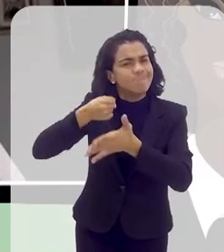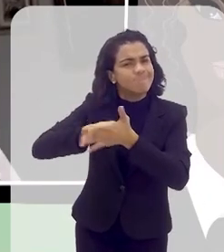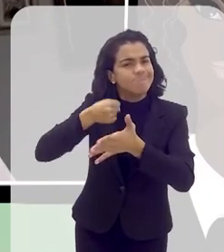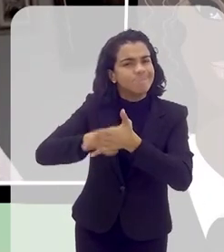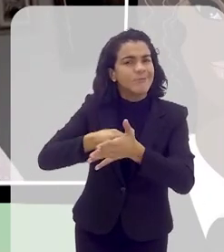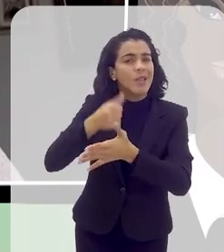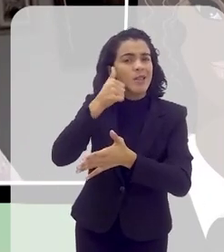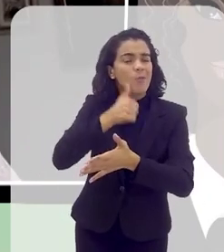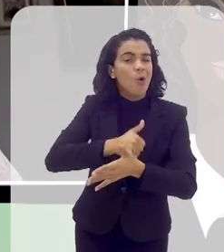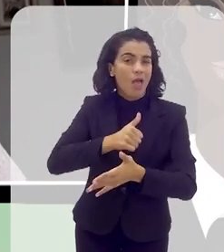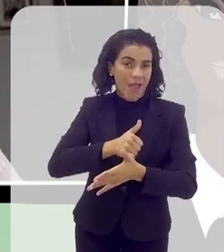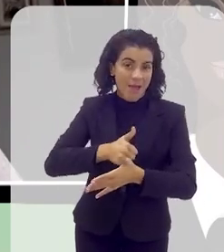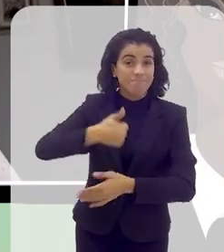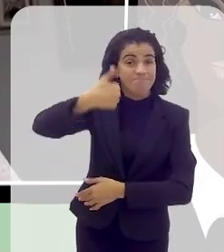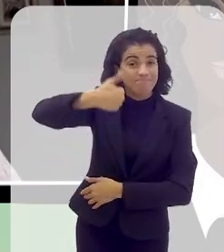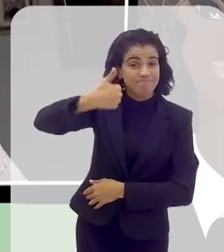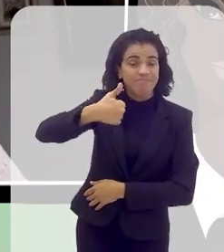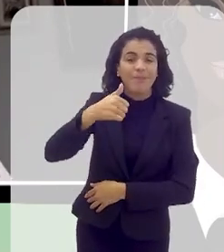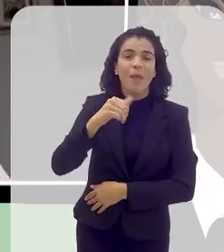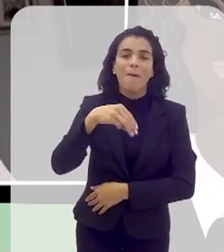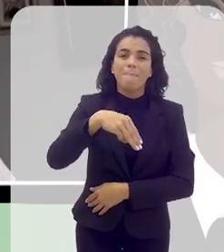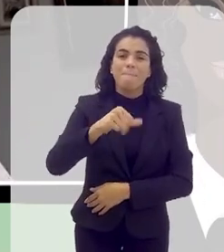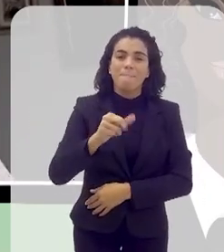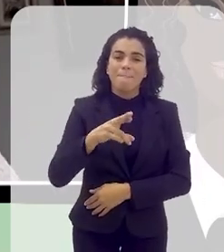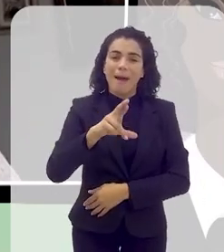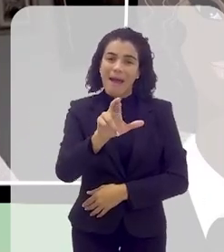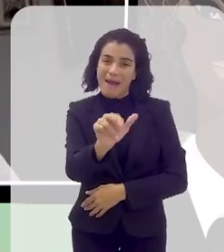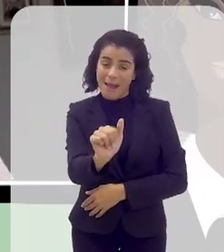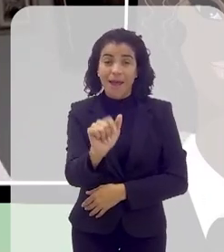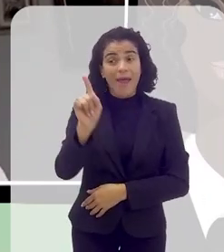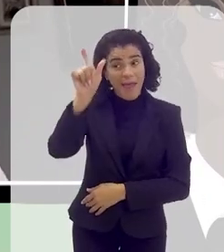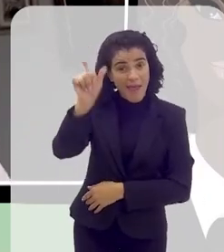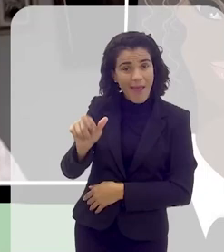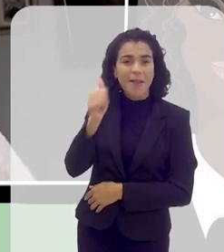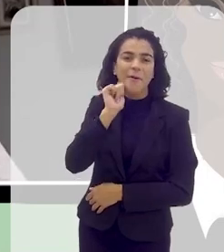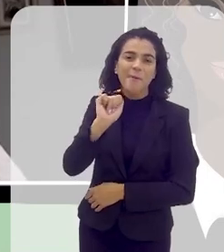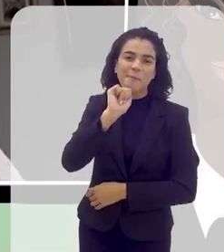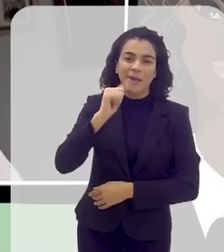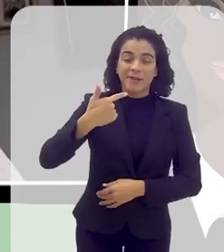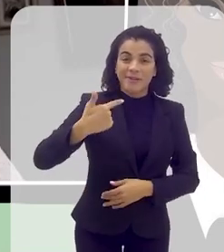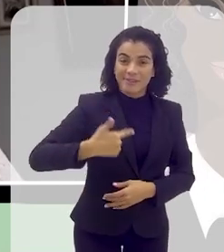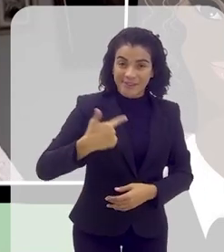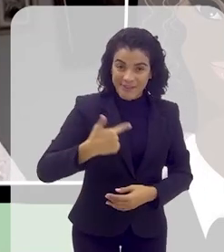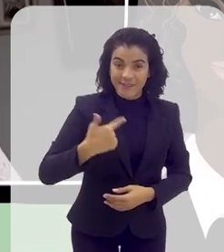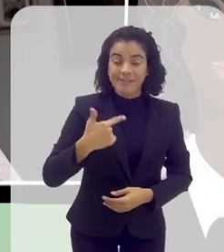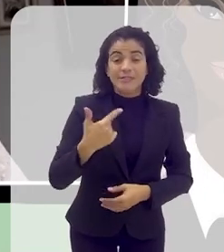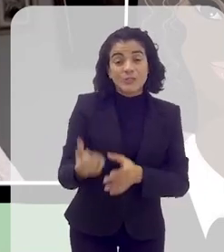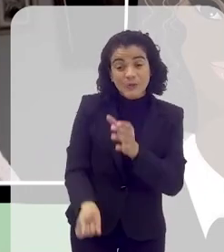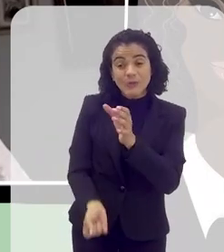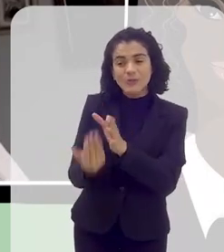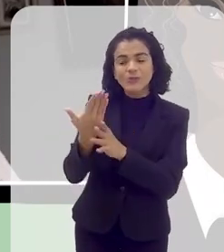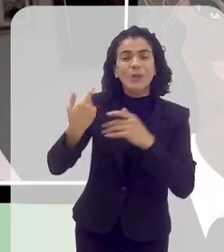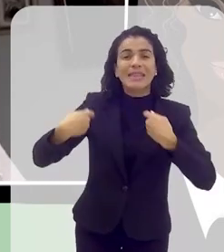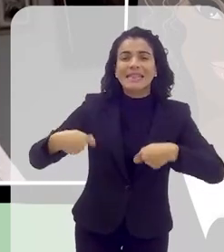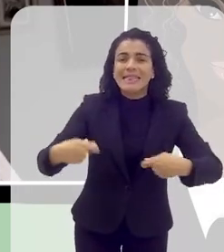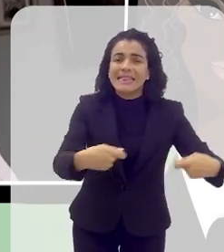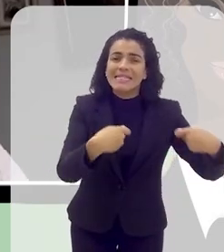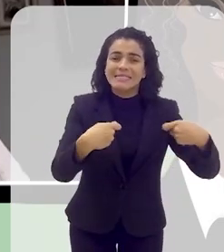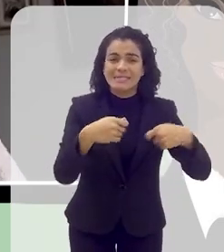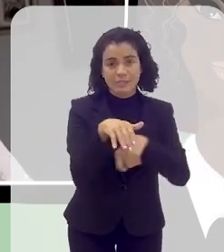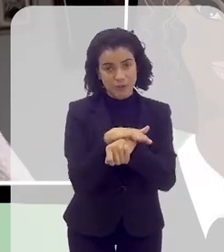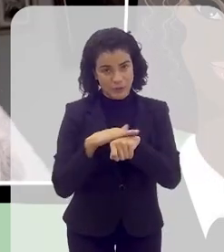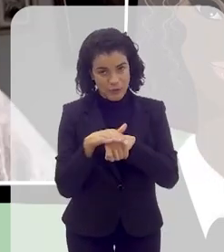da precursora do movimento, que é a Mari Camardelli, que é madrasta, e surgiu da necessidade